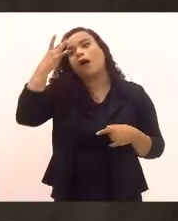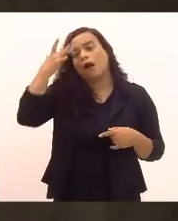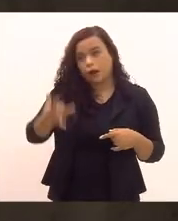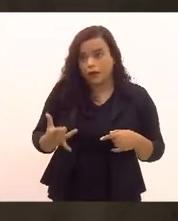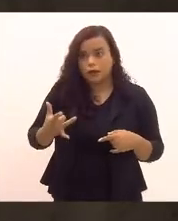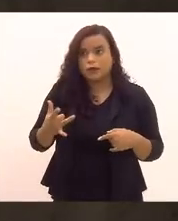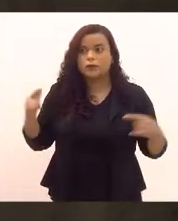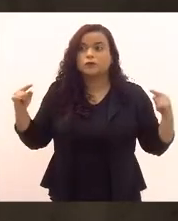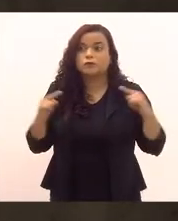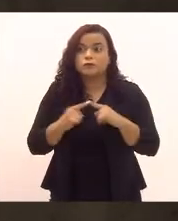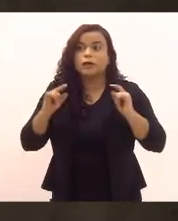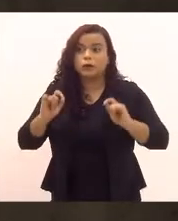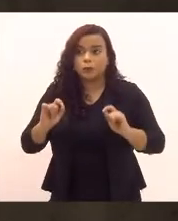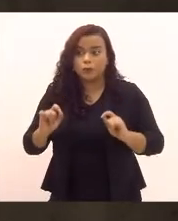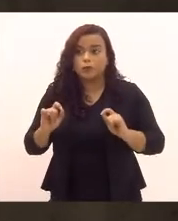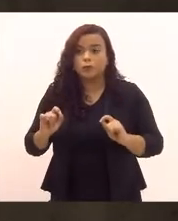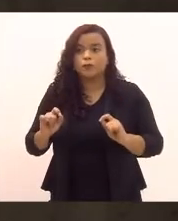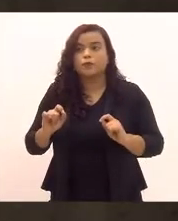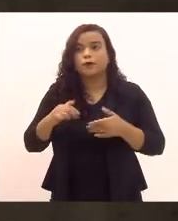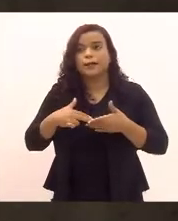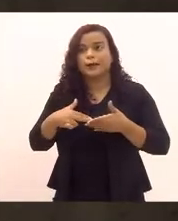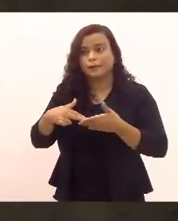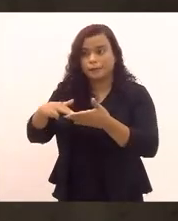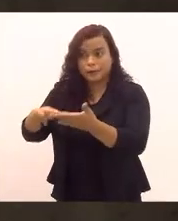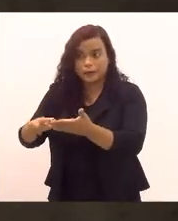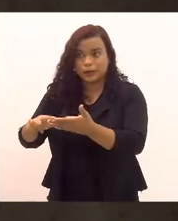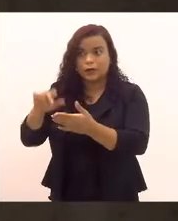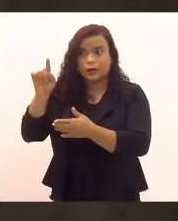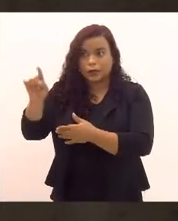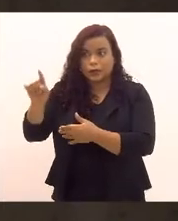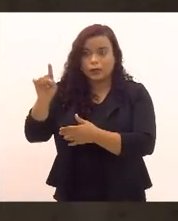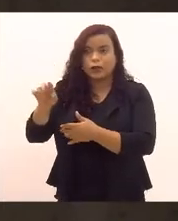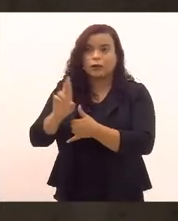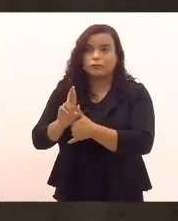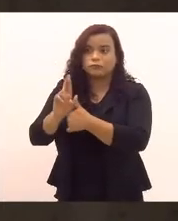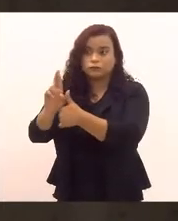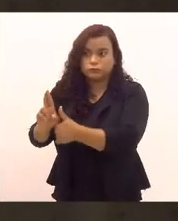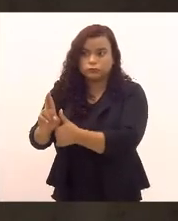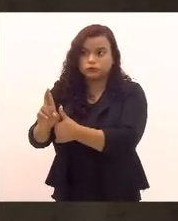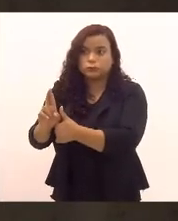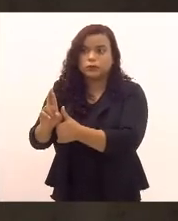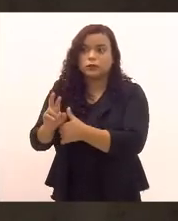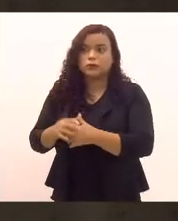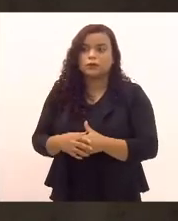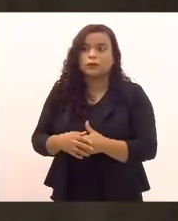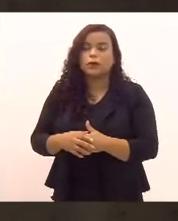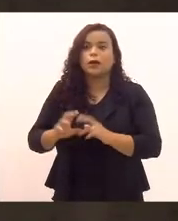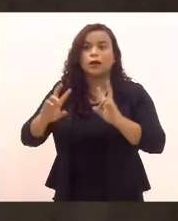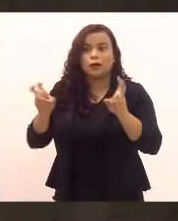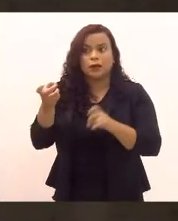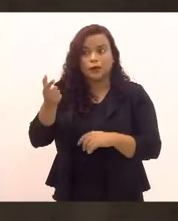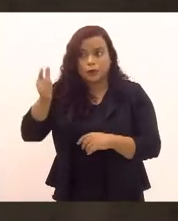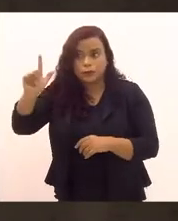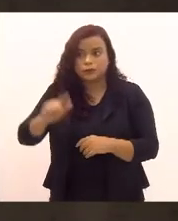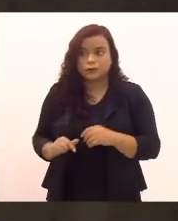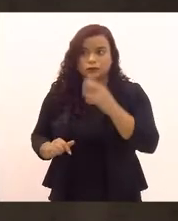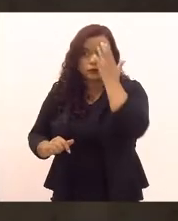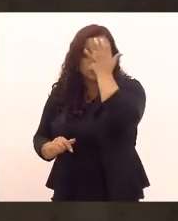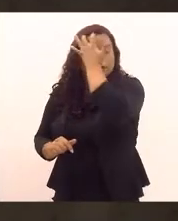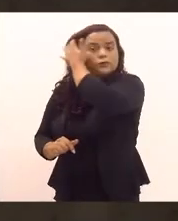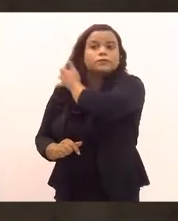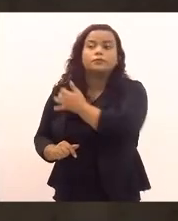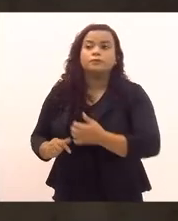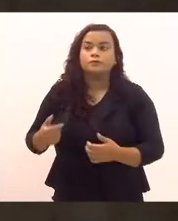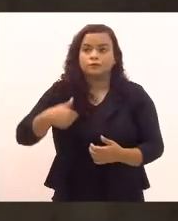no sentido de sonho caminhar procuradoria uma outra questão eu